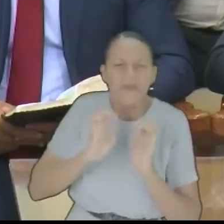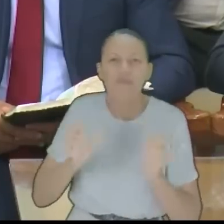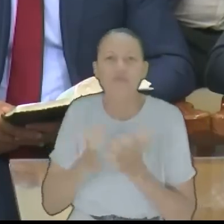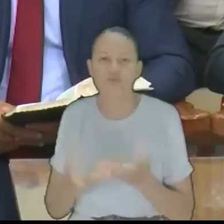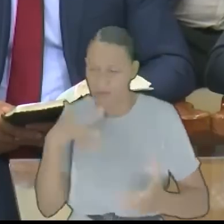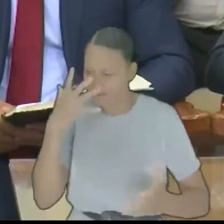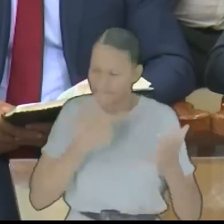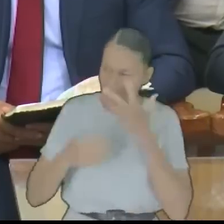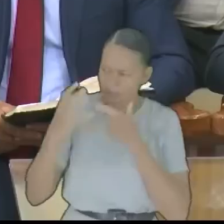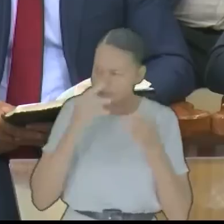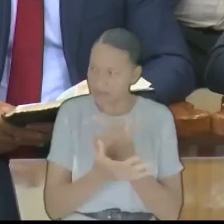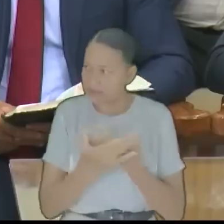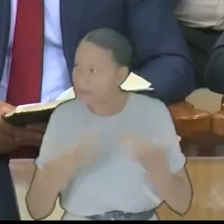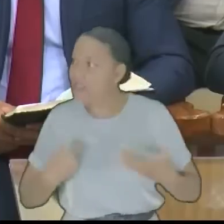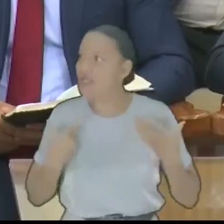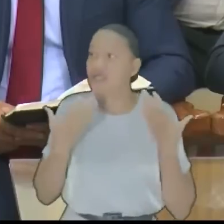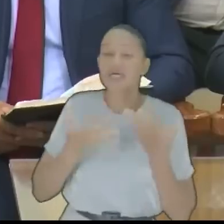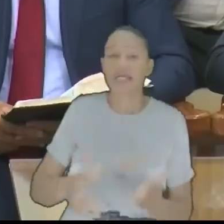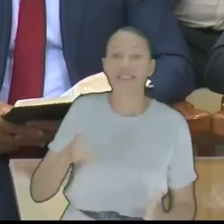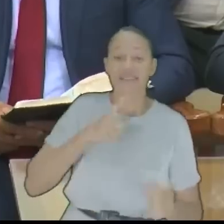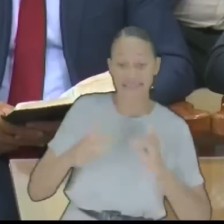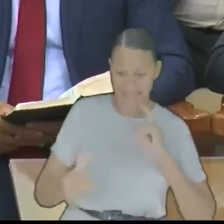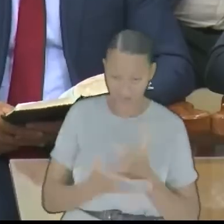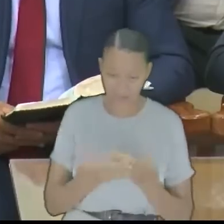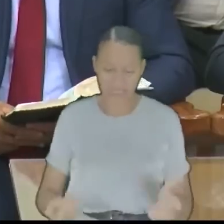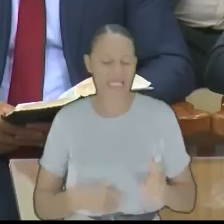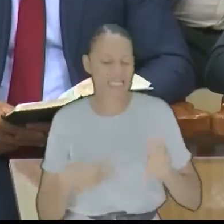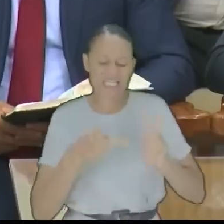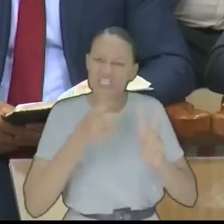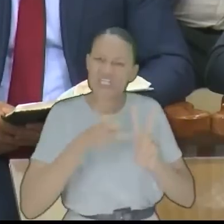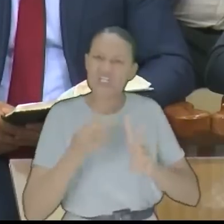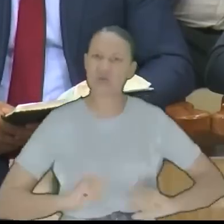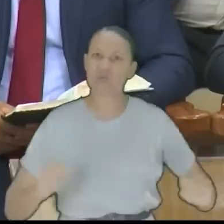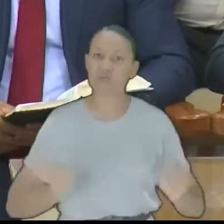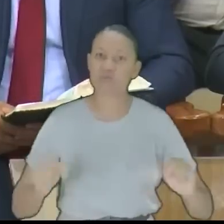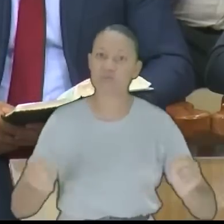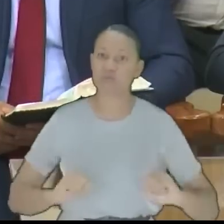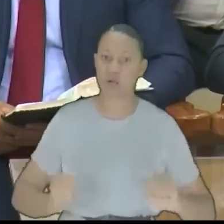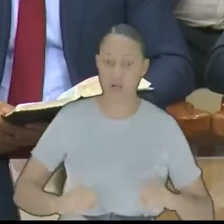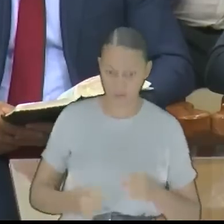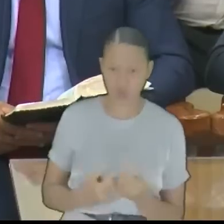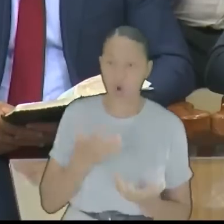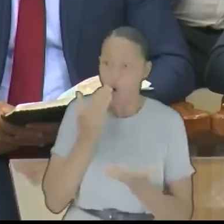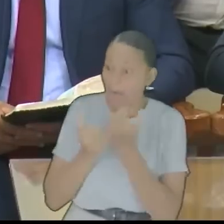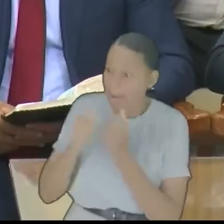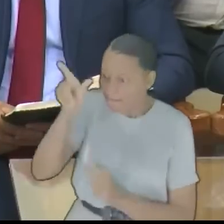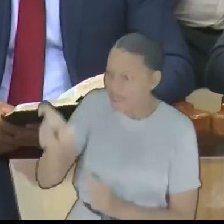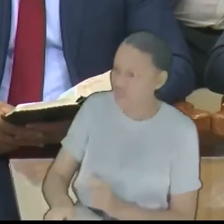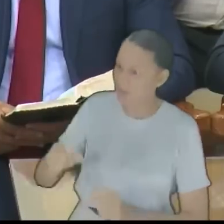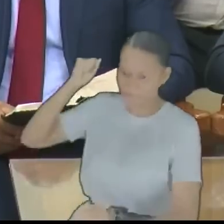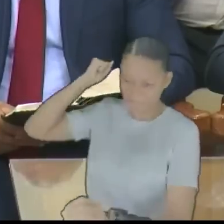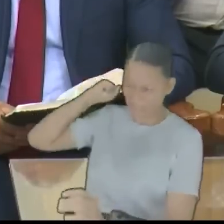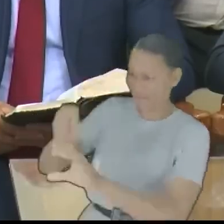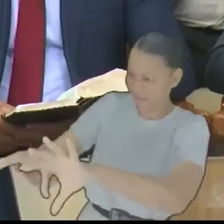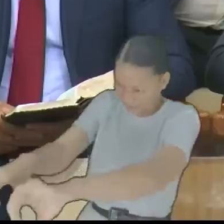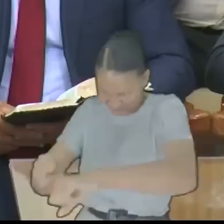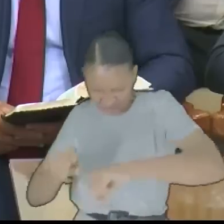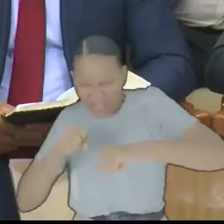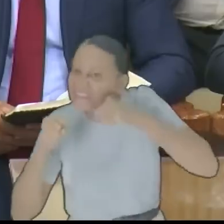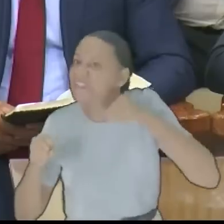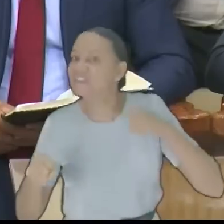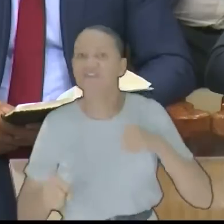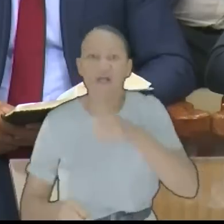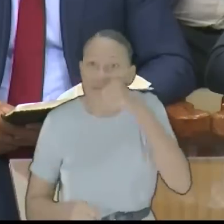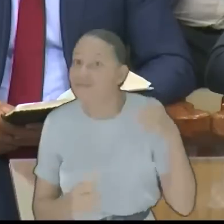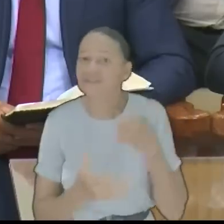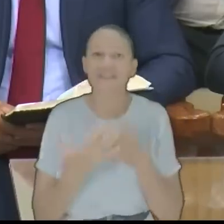aqui bonito, aqui era cheio de índio bravo, índio selvagem, canibal, que matava e comia. Você